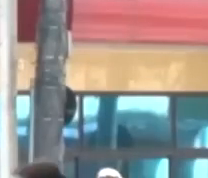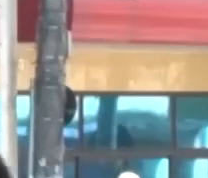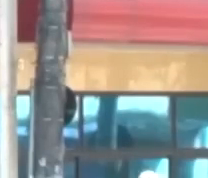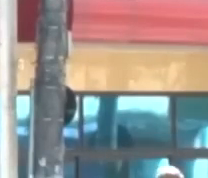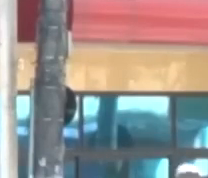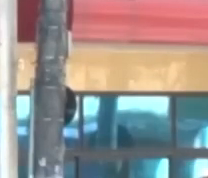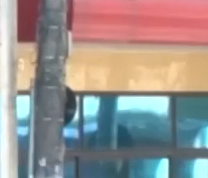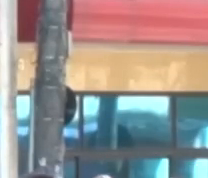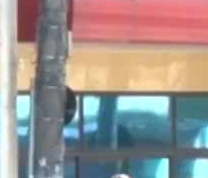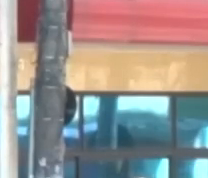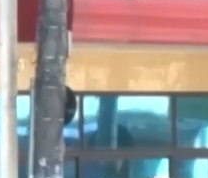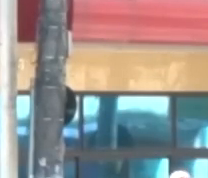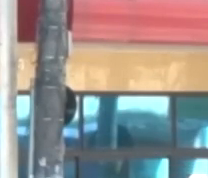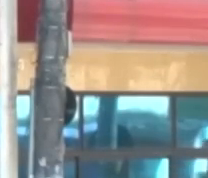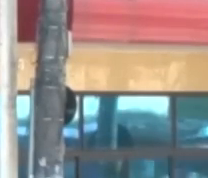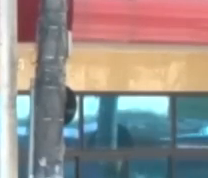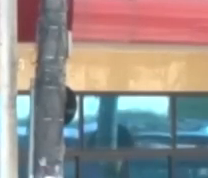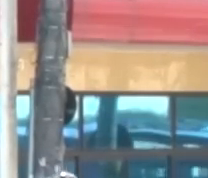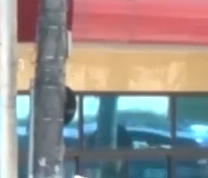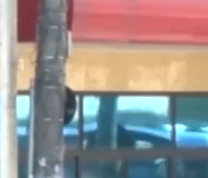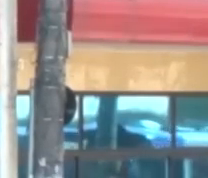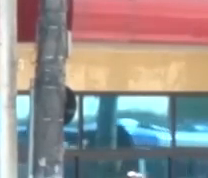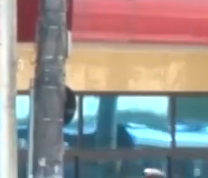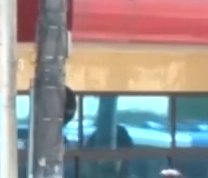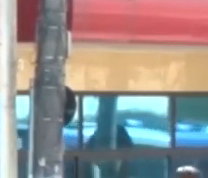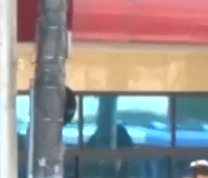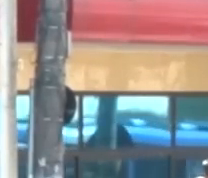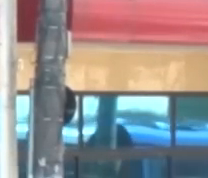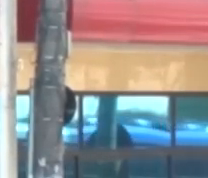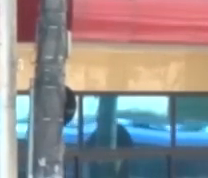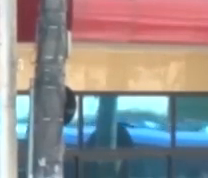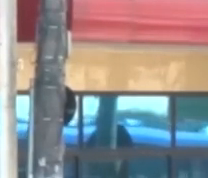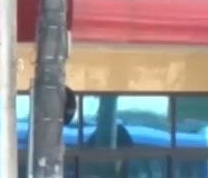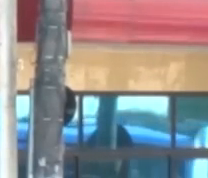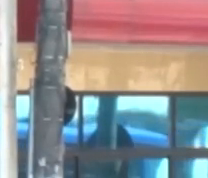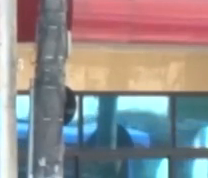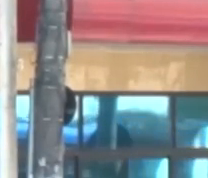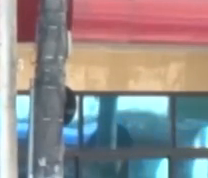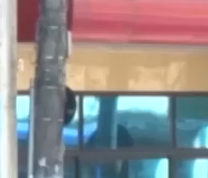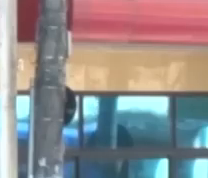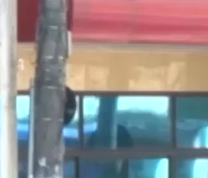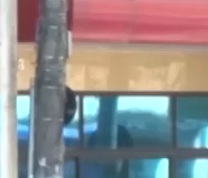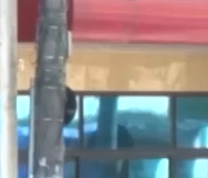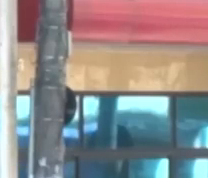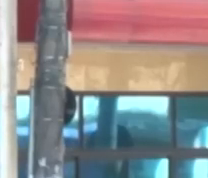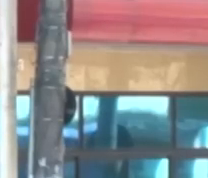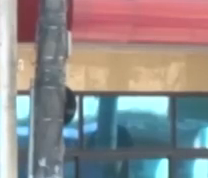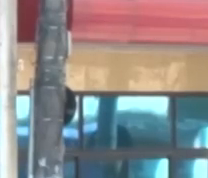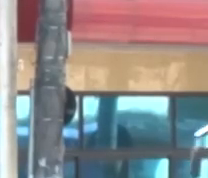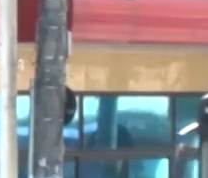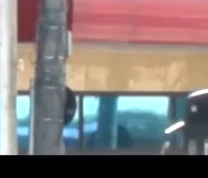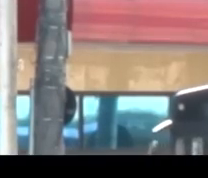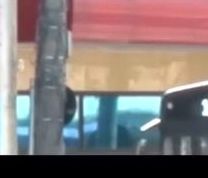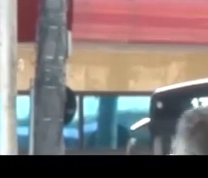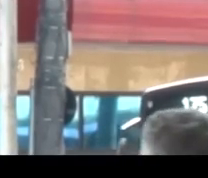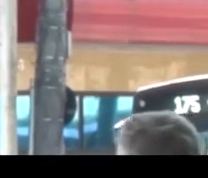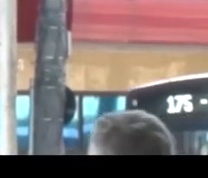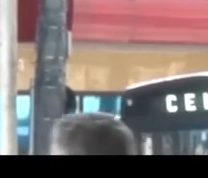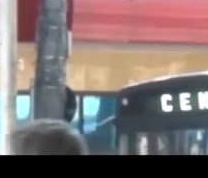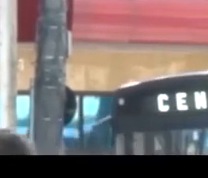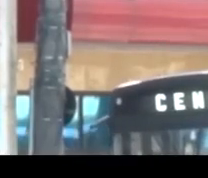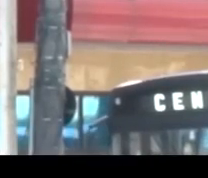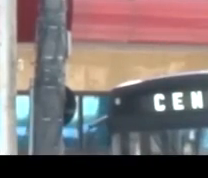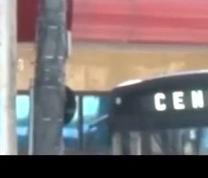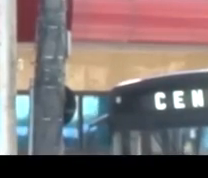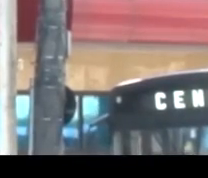Todas essas datas e o funcionamento da Câmara são determinados pelo regimento interno da Casa, que você pode consultar